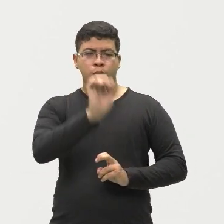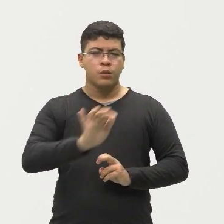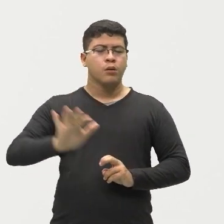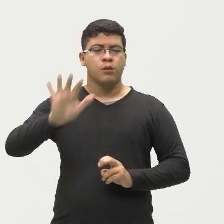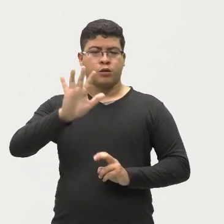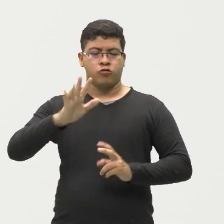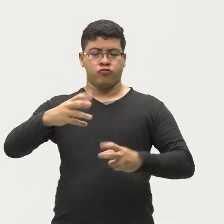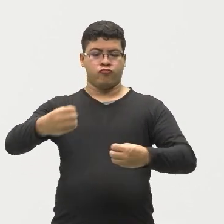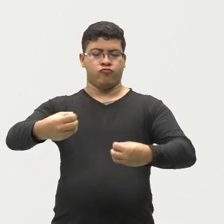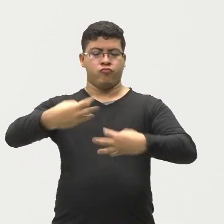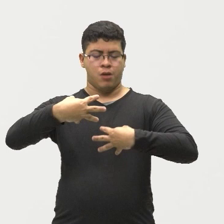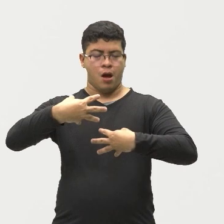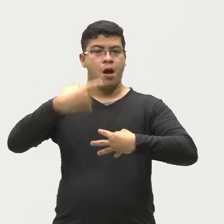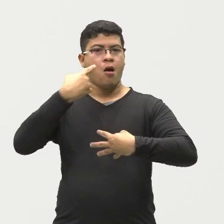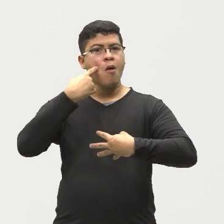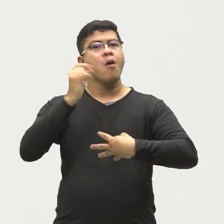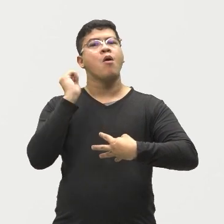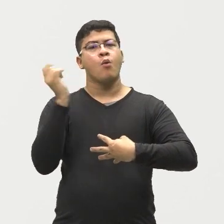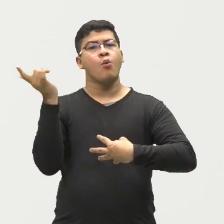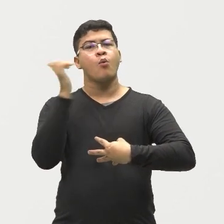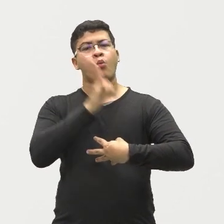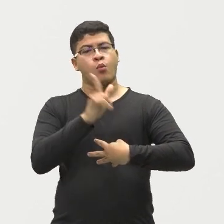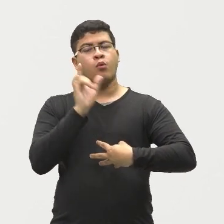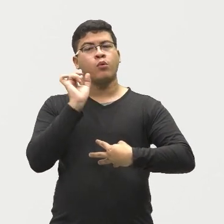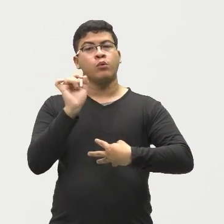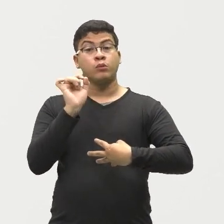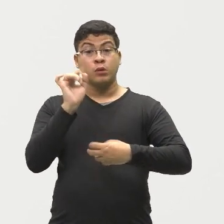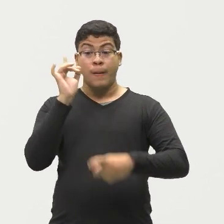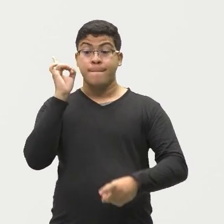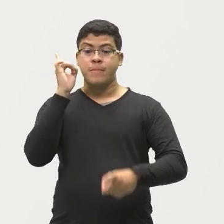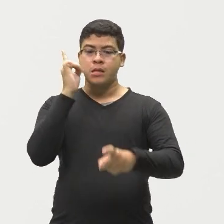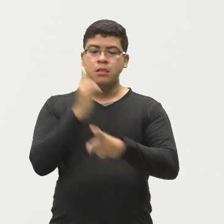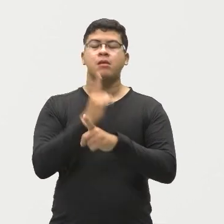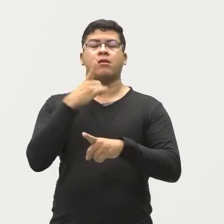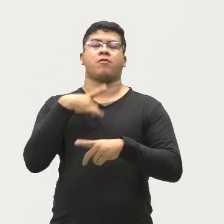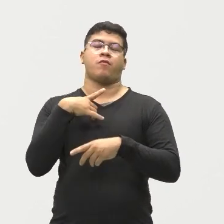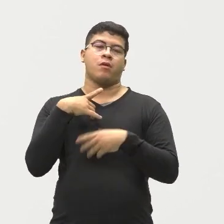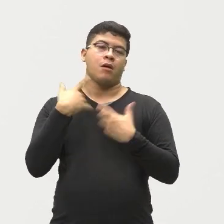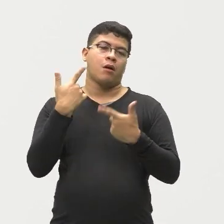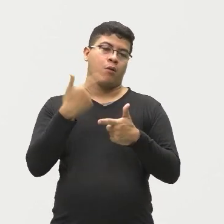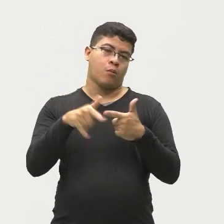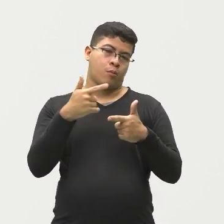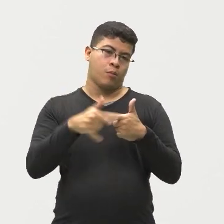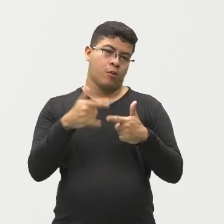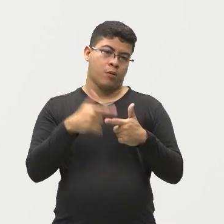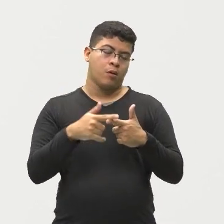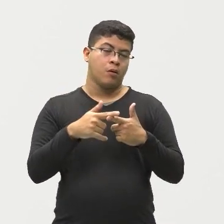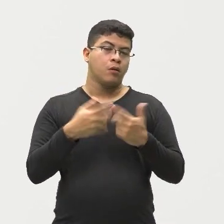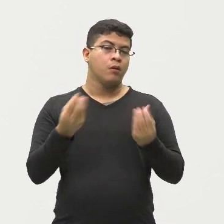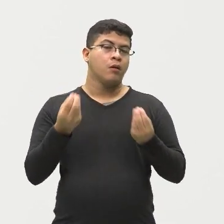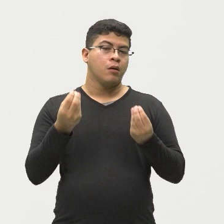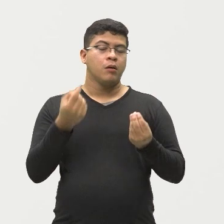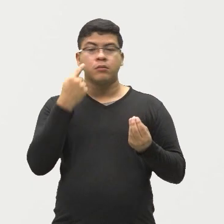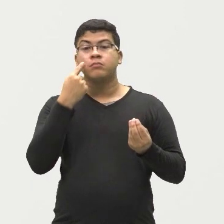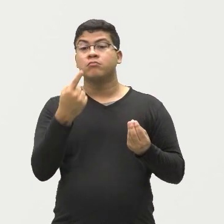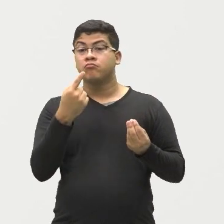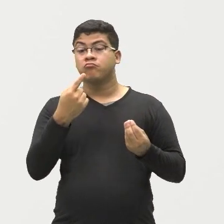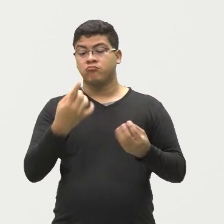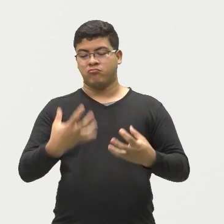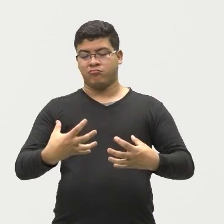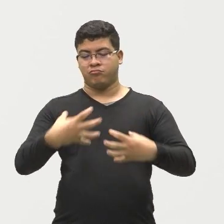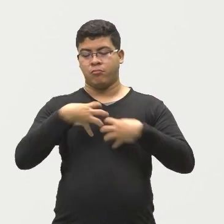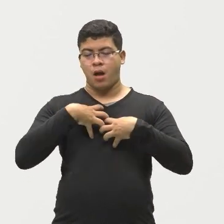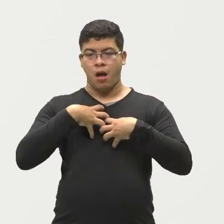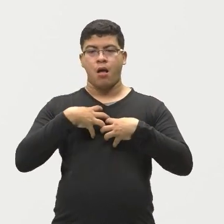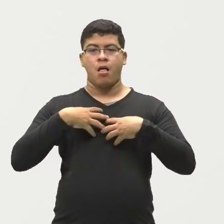laboratoriais e de imagem para que seja possível a identificação do agente responsável pela infecção e